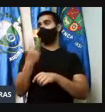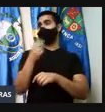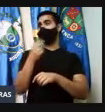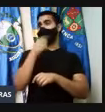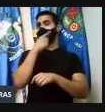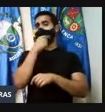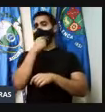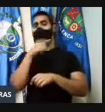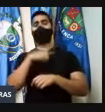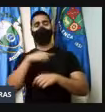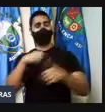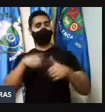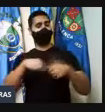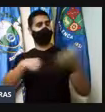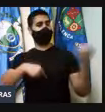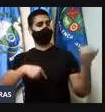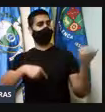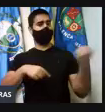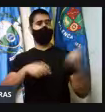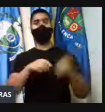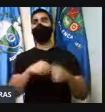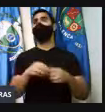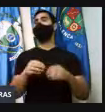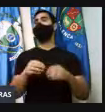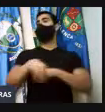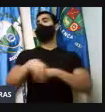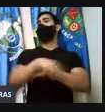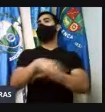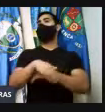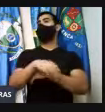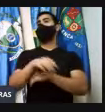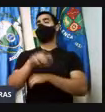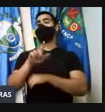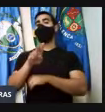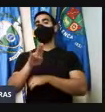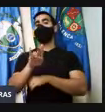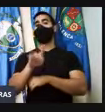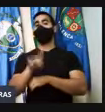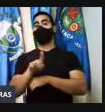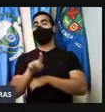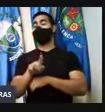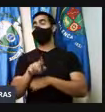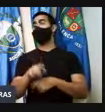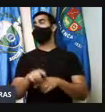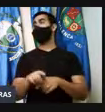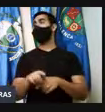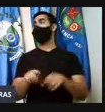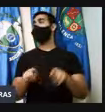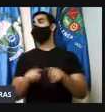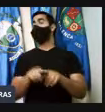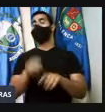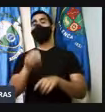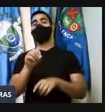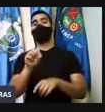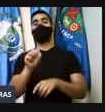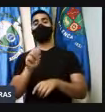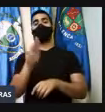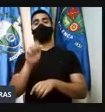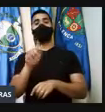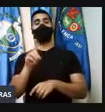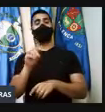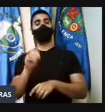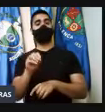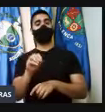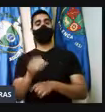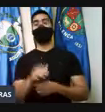6º Distrito de Conservatória, situado na rua de Luiz de Moura Pinto e em Oswaldo Fonseca, no Hospital de Conservatória.